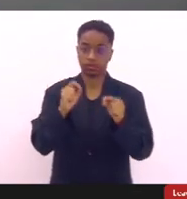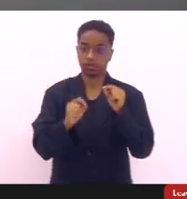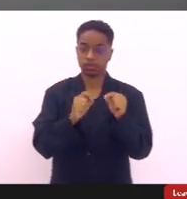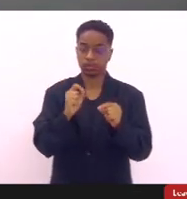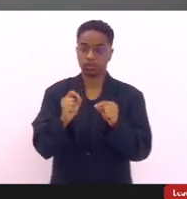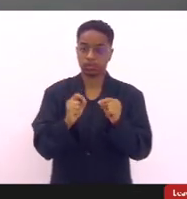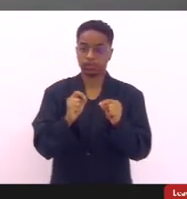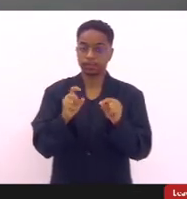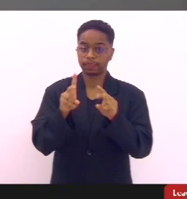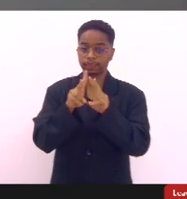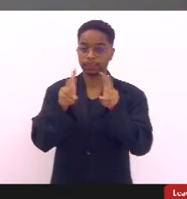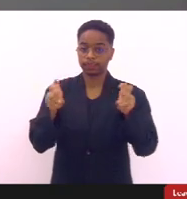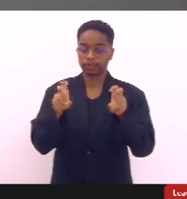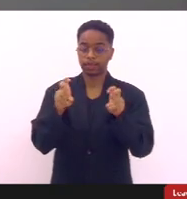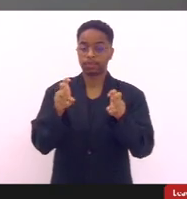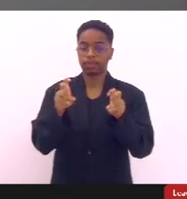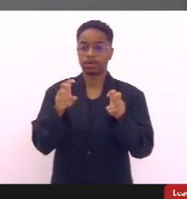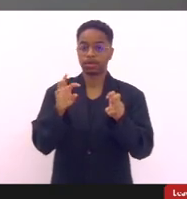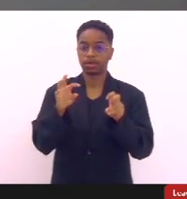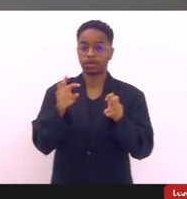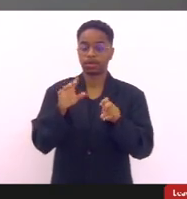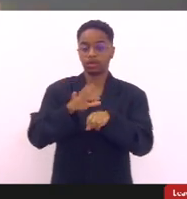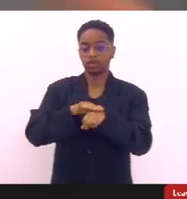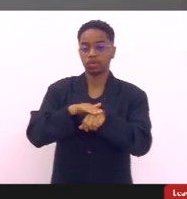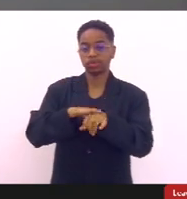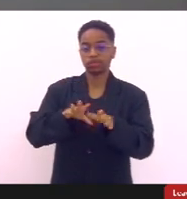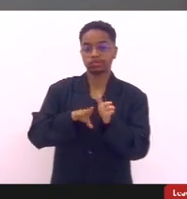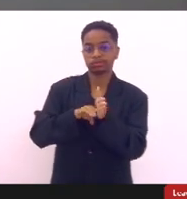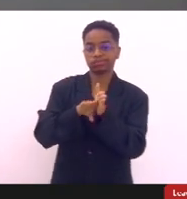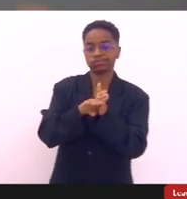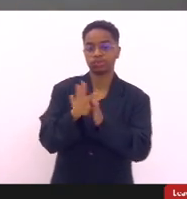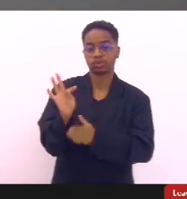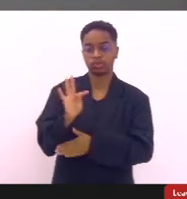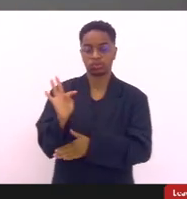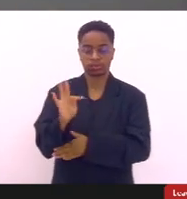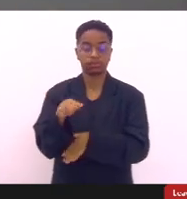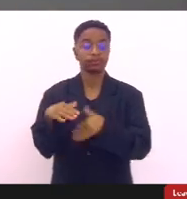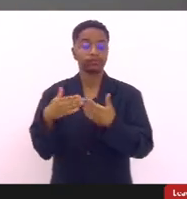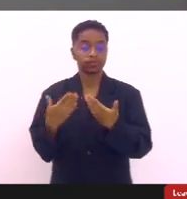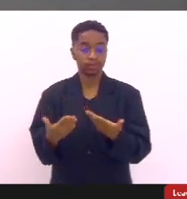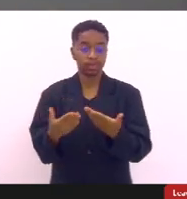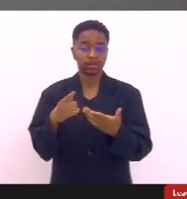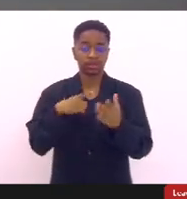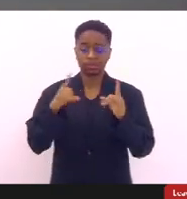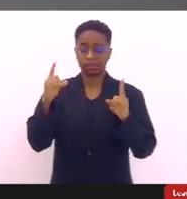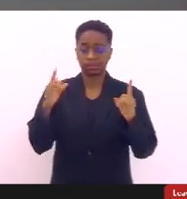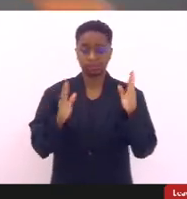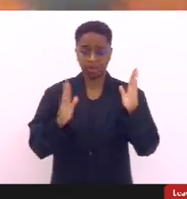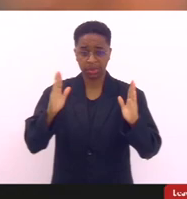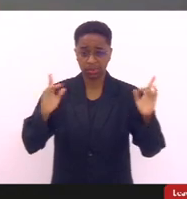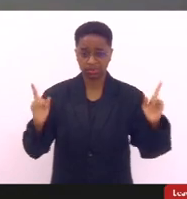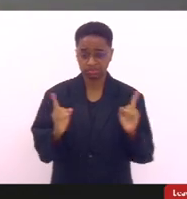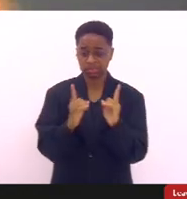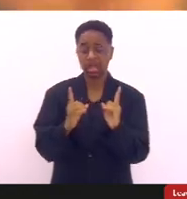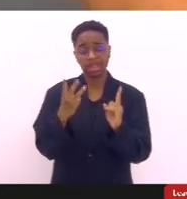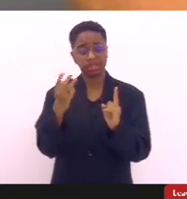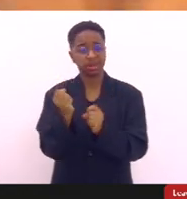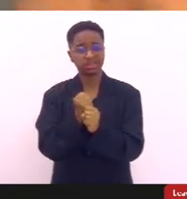a questão da tuberculose nas prisões. E num tempo curtíssimo. Eu garanto a vocês que em 3 anos a gente vai